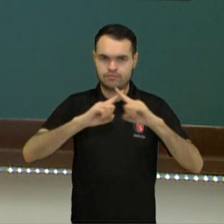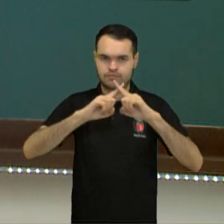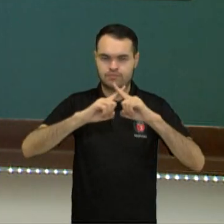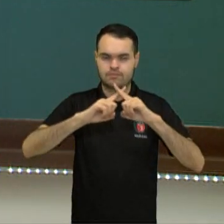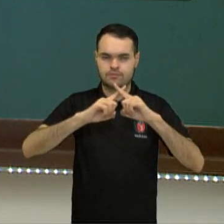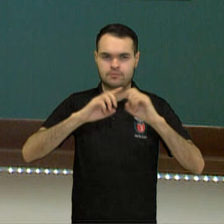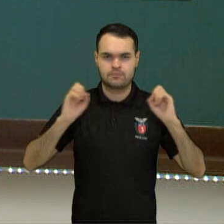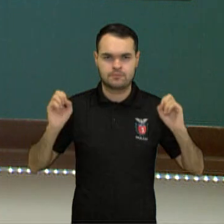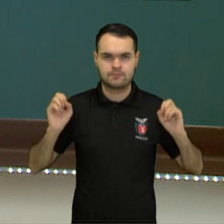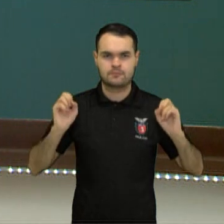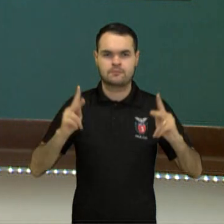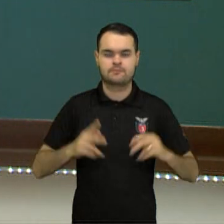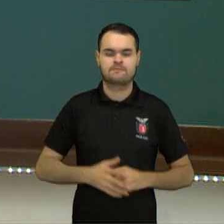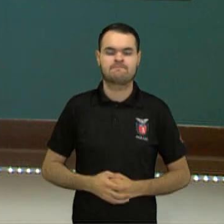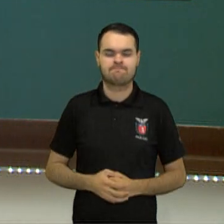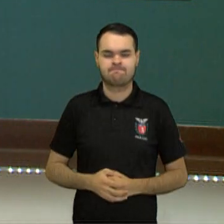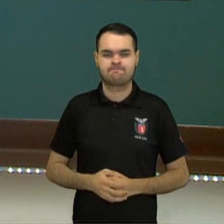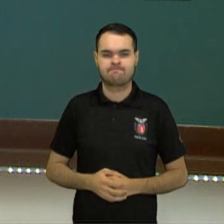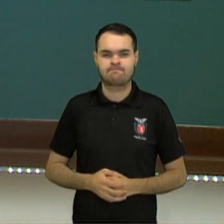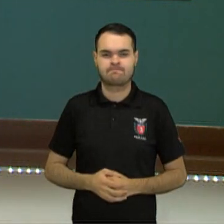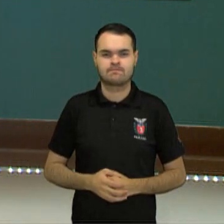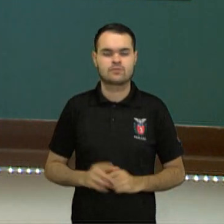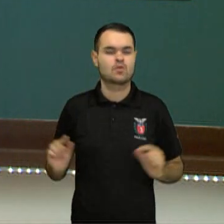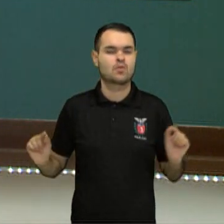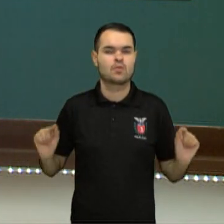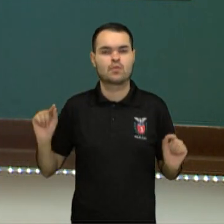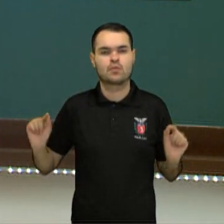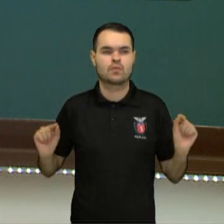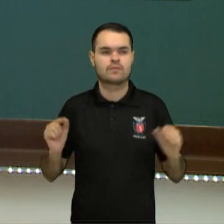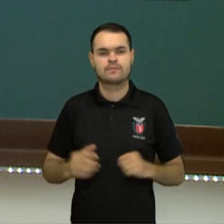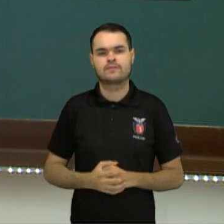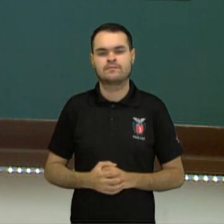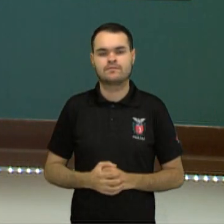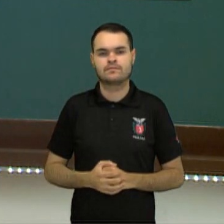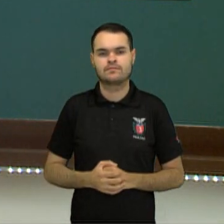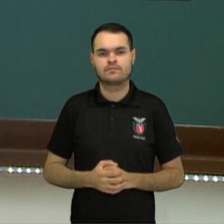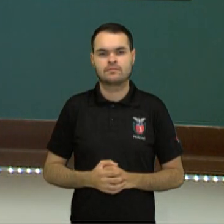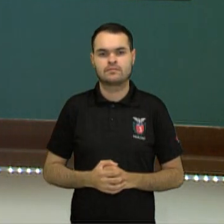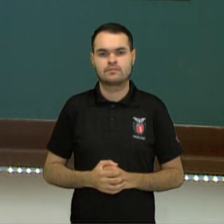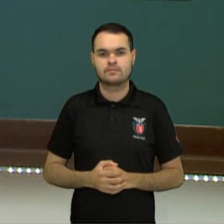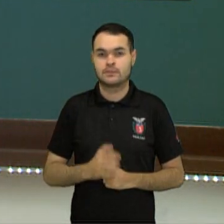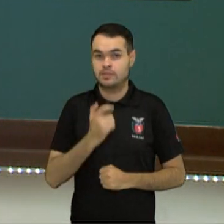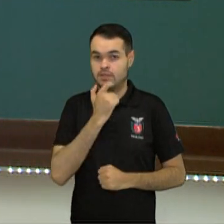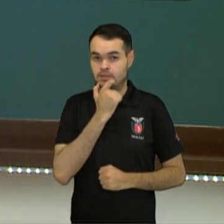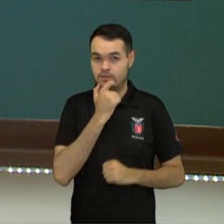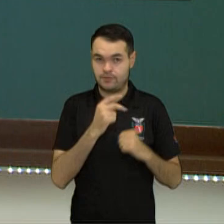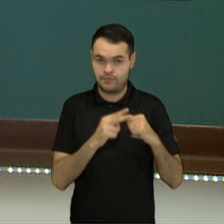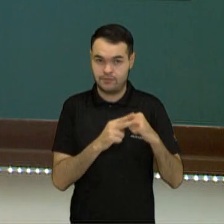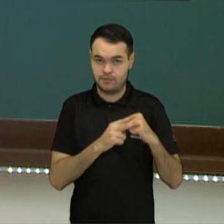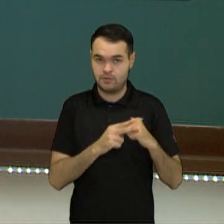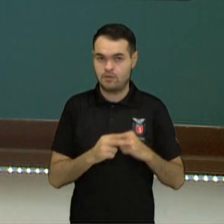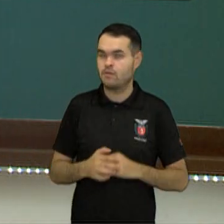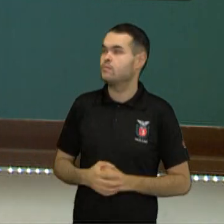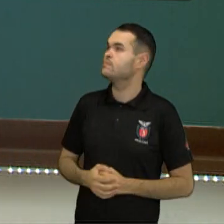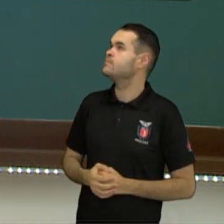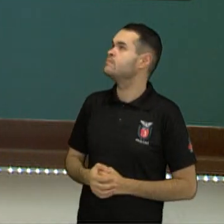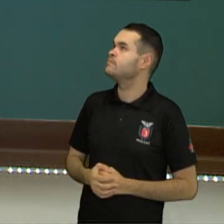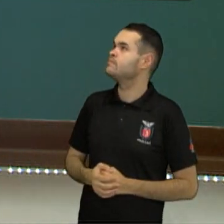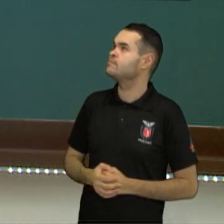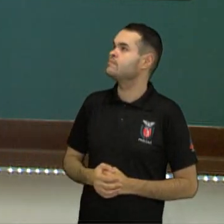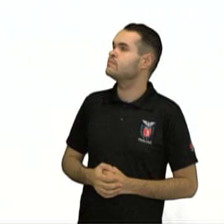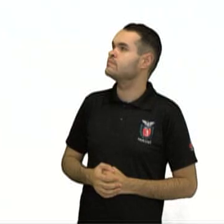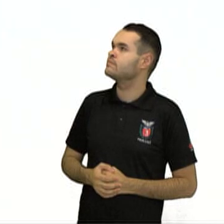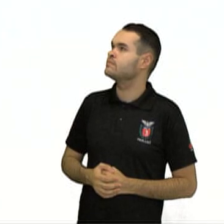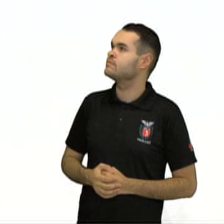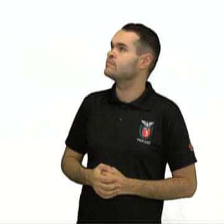e os verbos irregulares. O que são eles? An English verb can be regular or